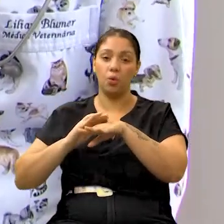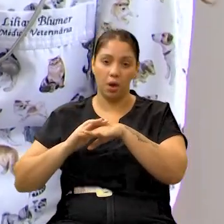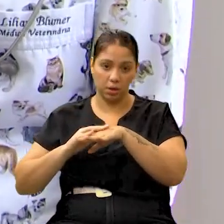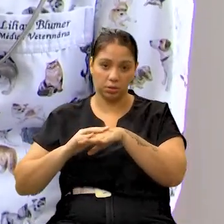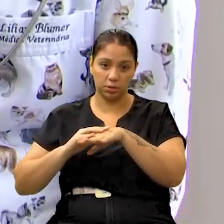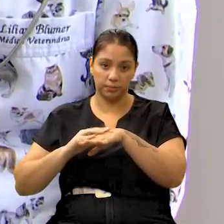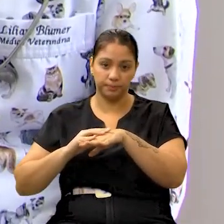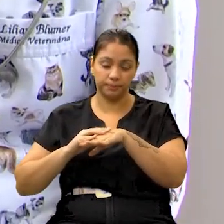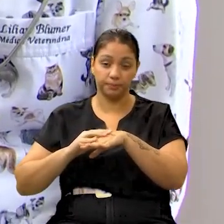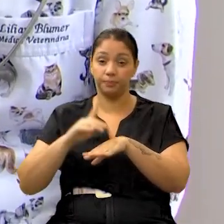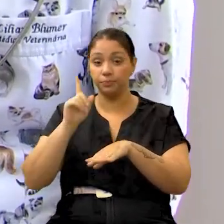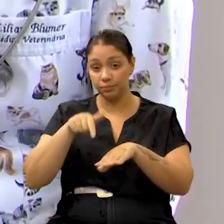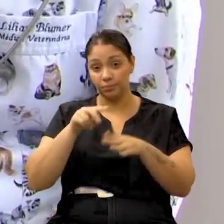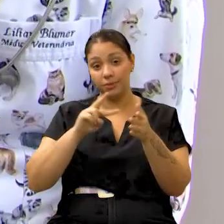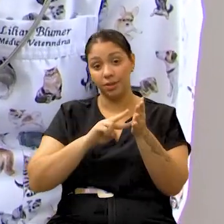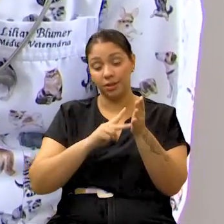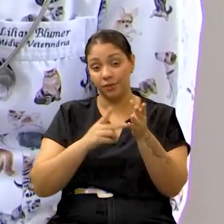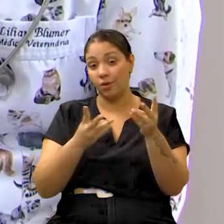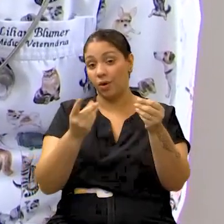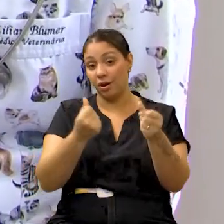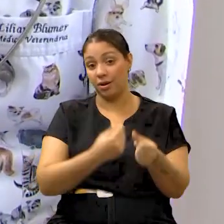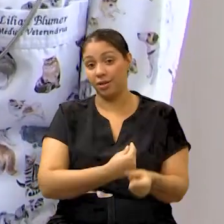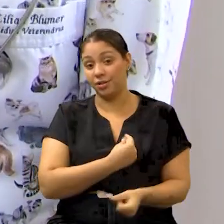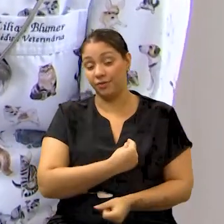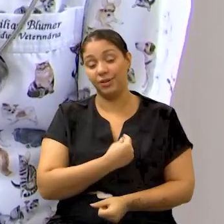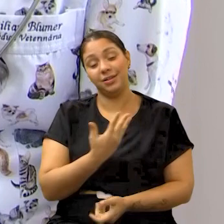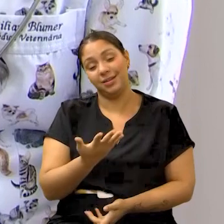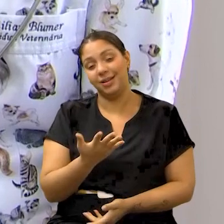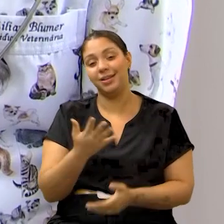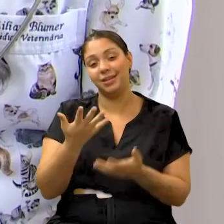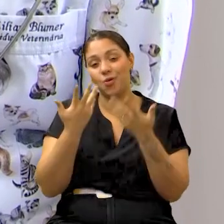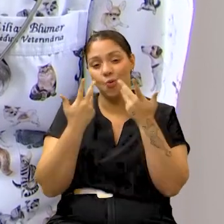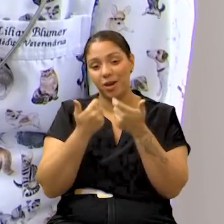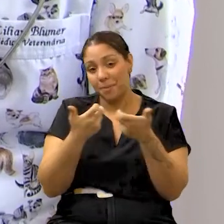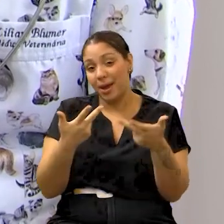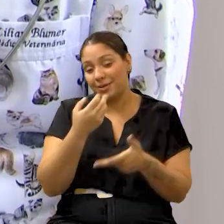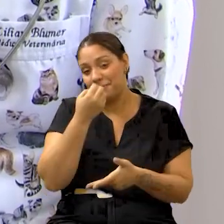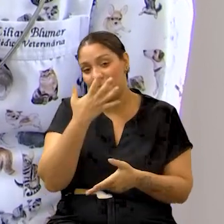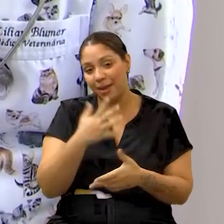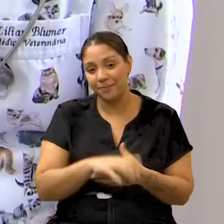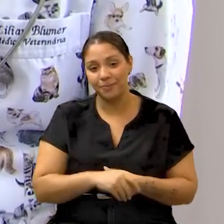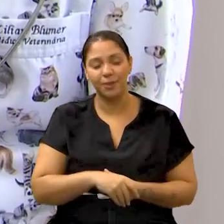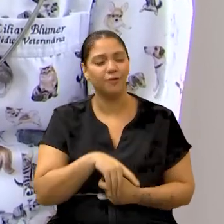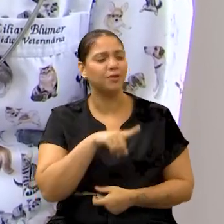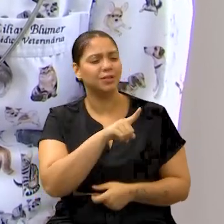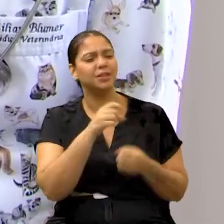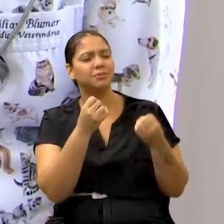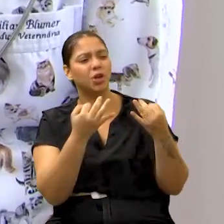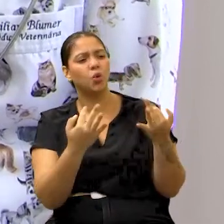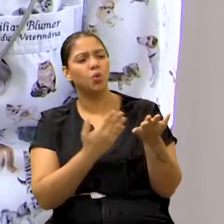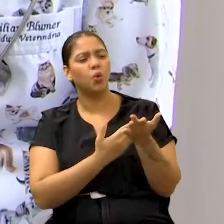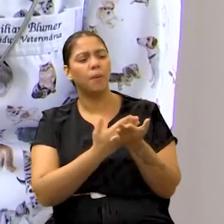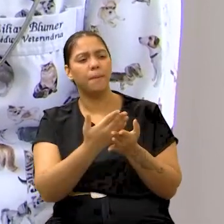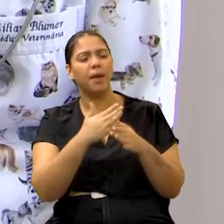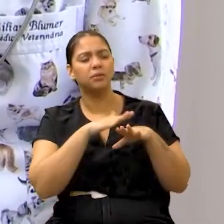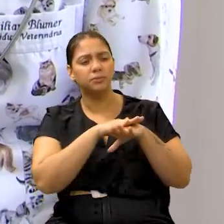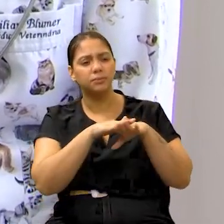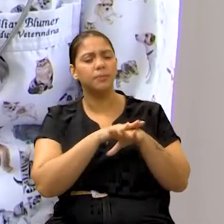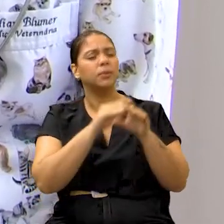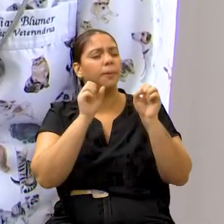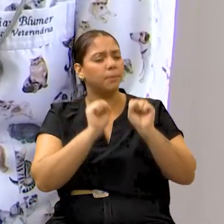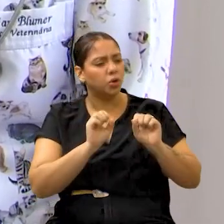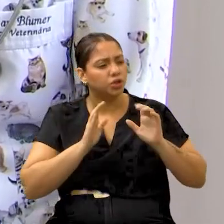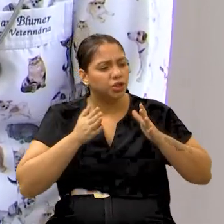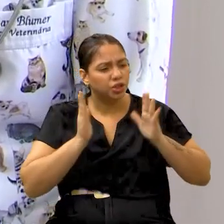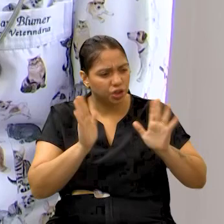E isso é qualidade de vida e o paciente fica muito bem. Lília, você chegou a falar lá no começo da nossa conversa que o